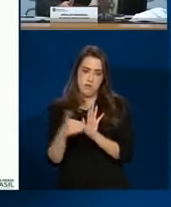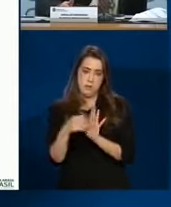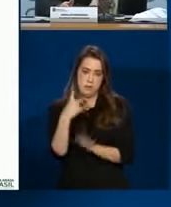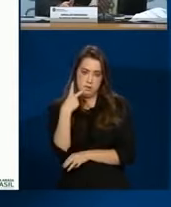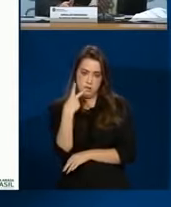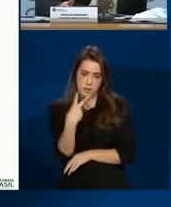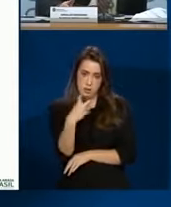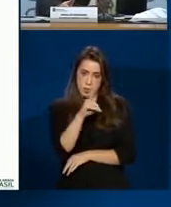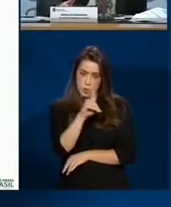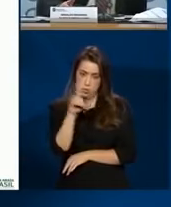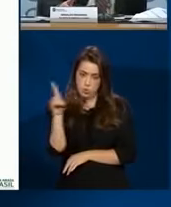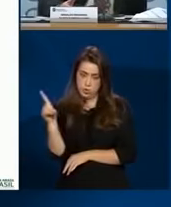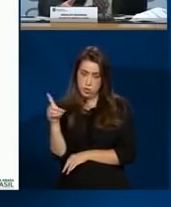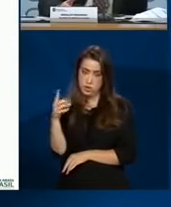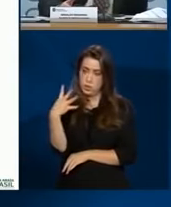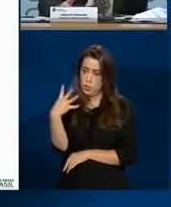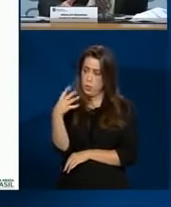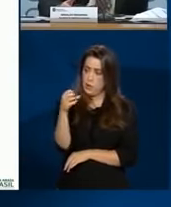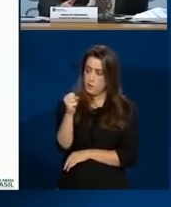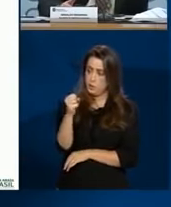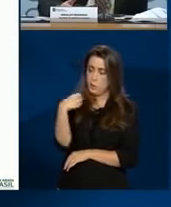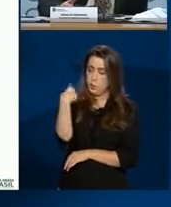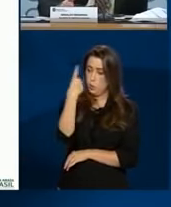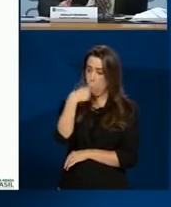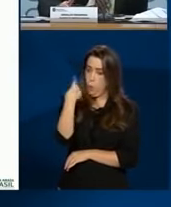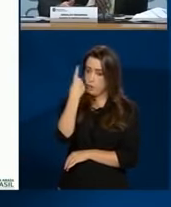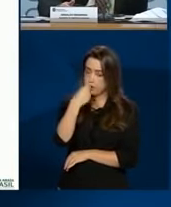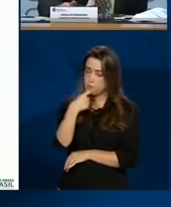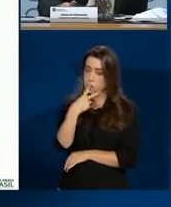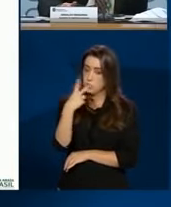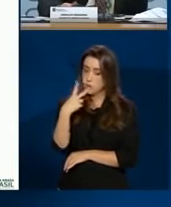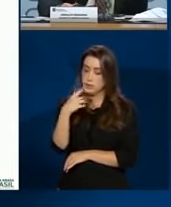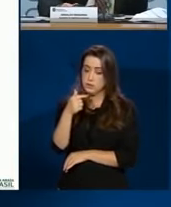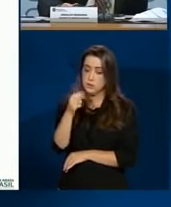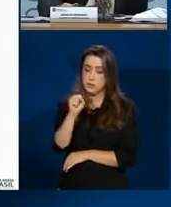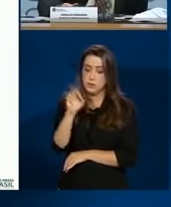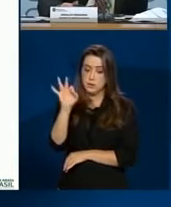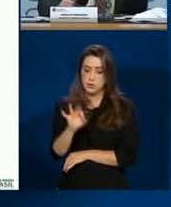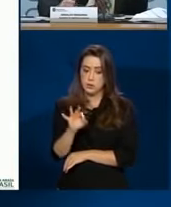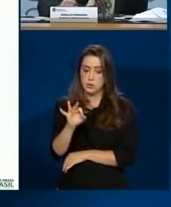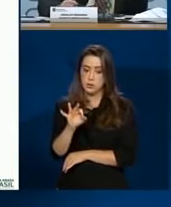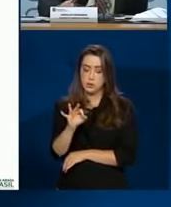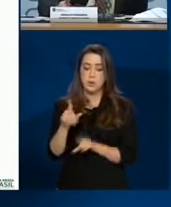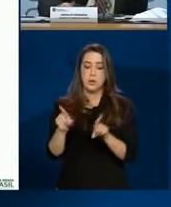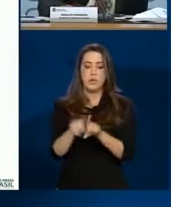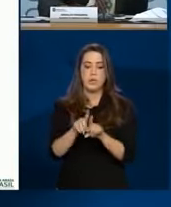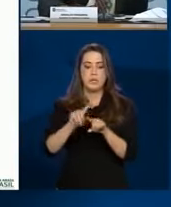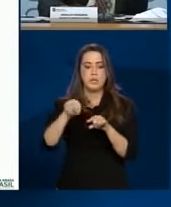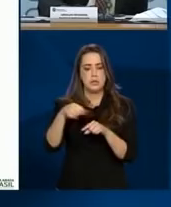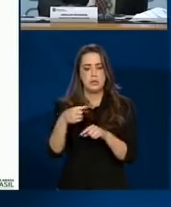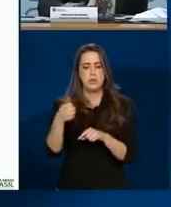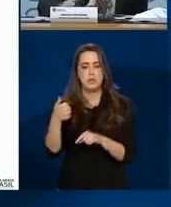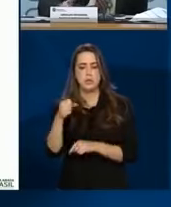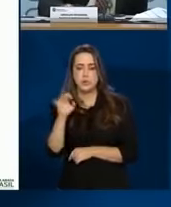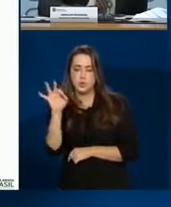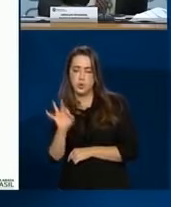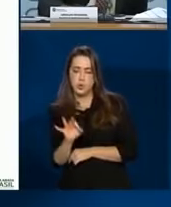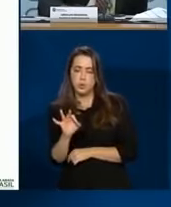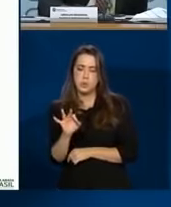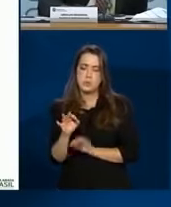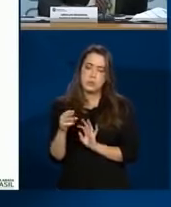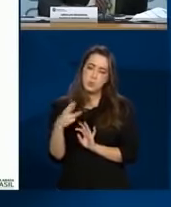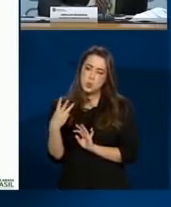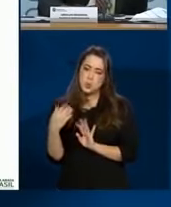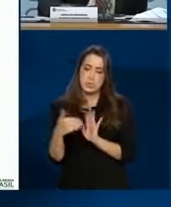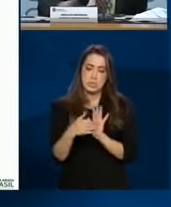até 48 horas e 18% entre 3